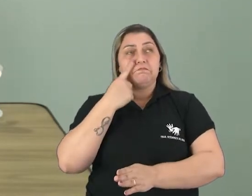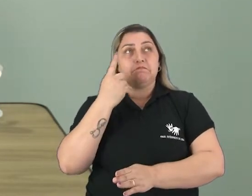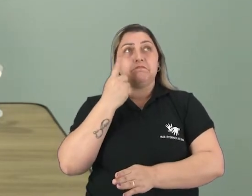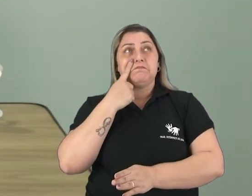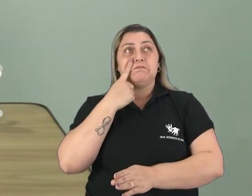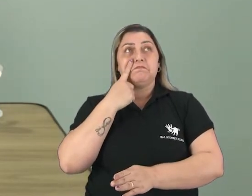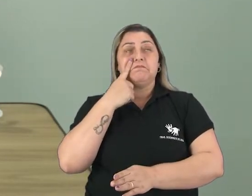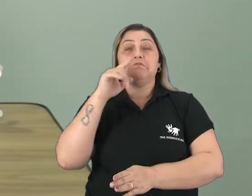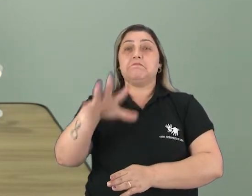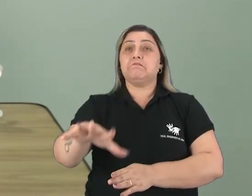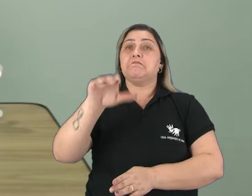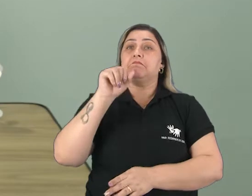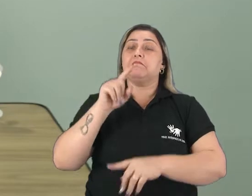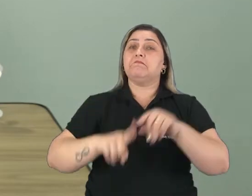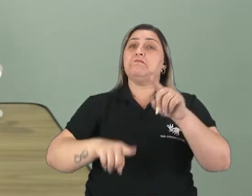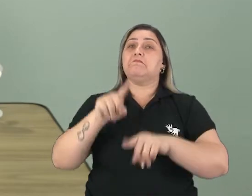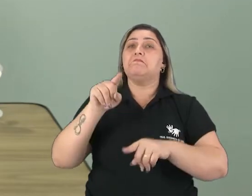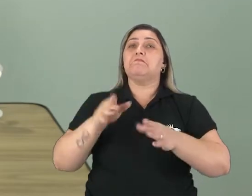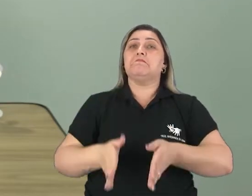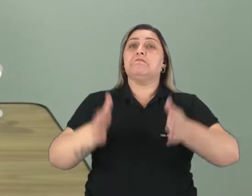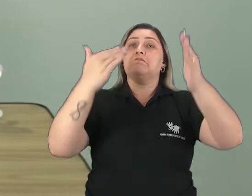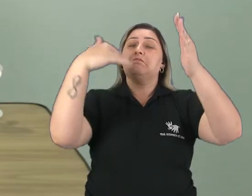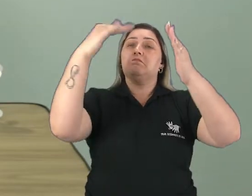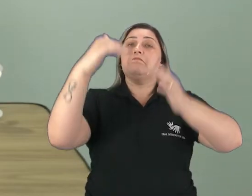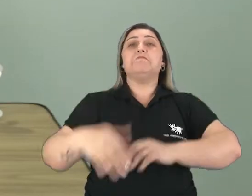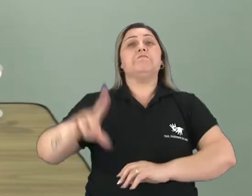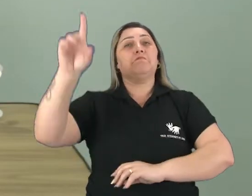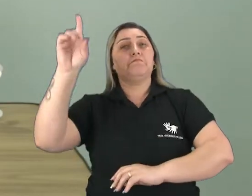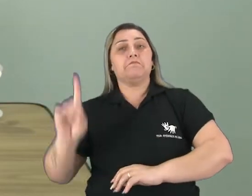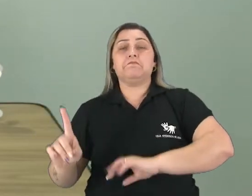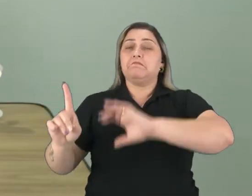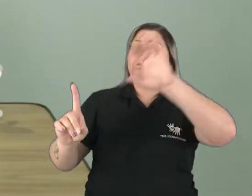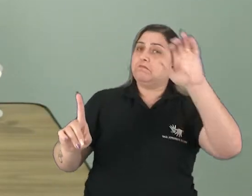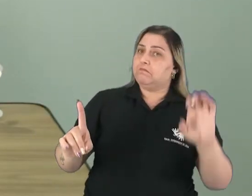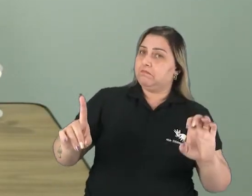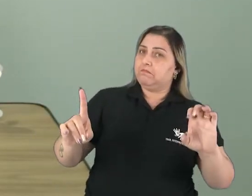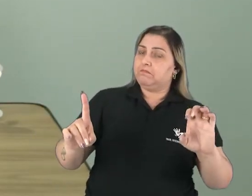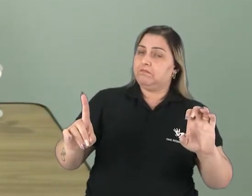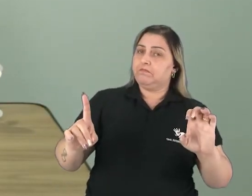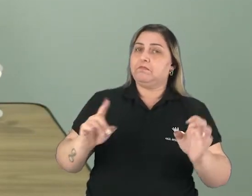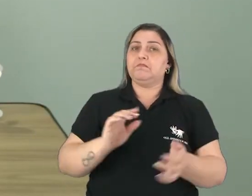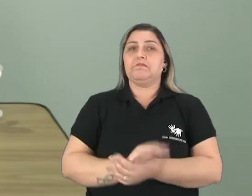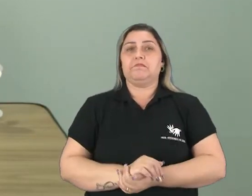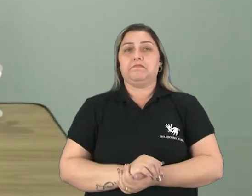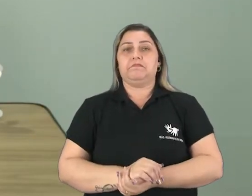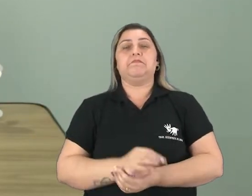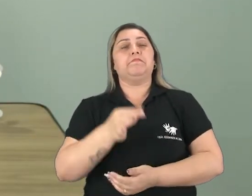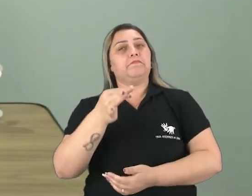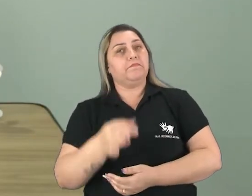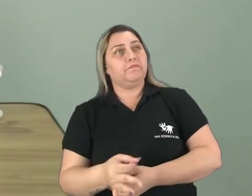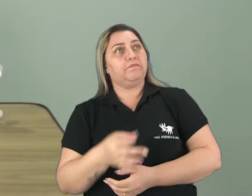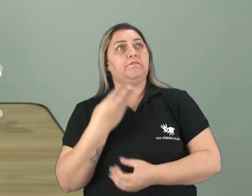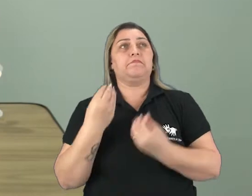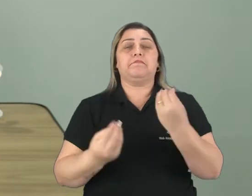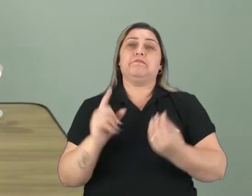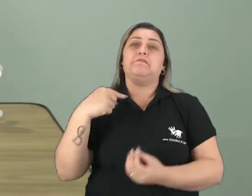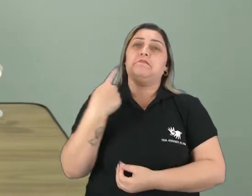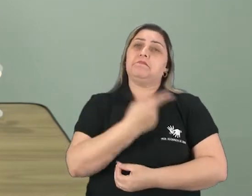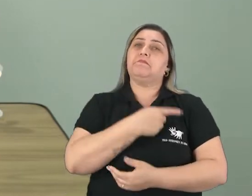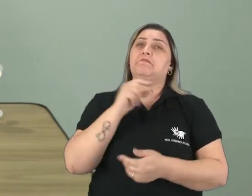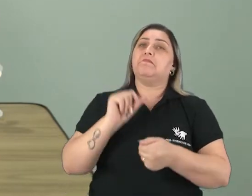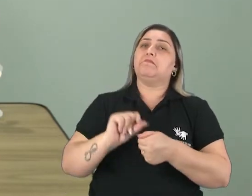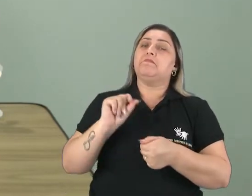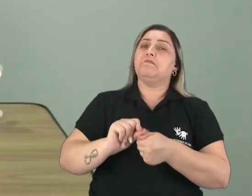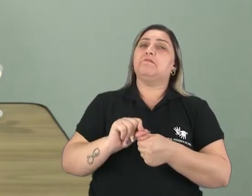para mim um objeto que está na estante do lado direito, lado esquerdo. Certo. Como nós